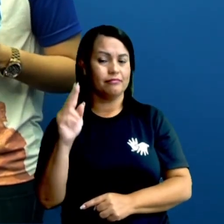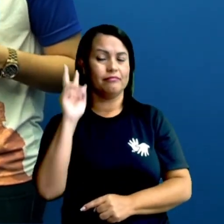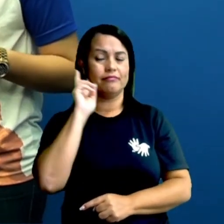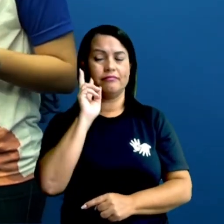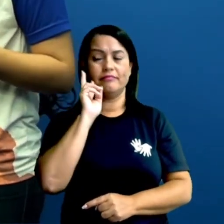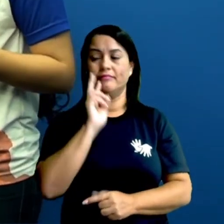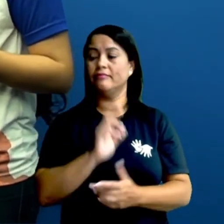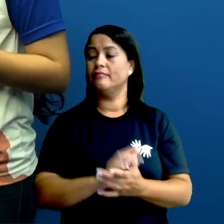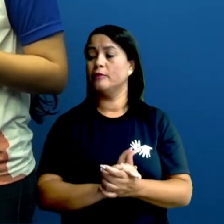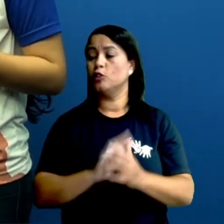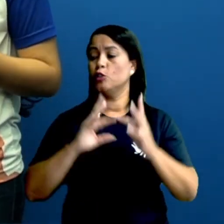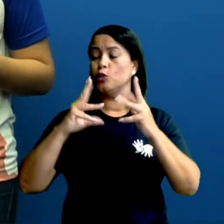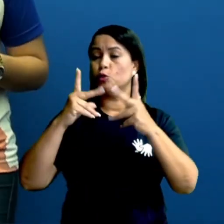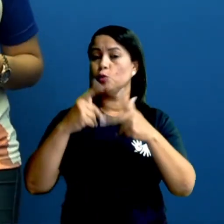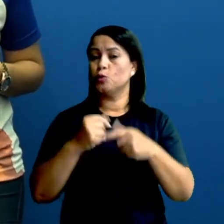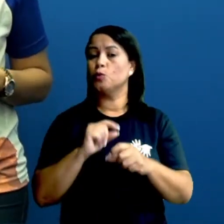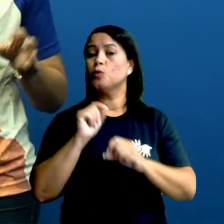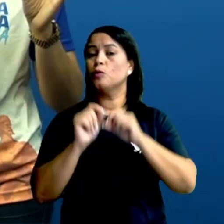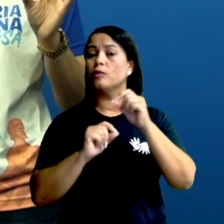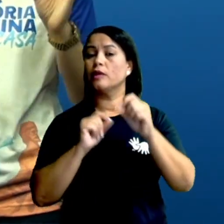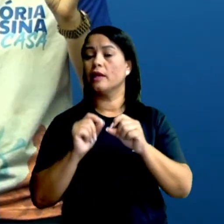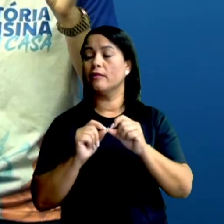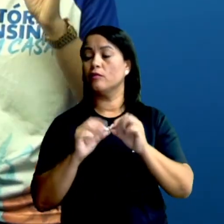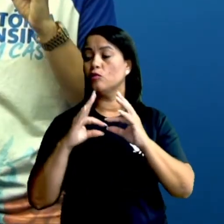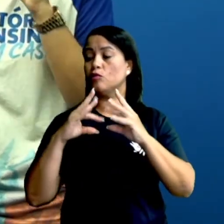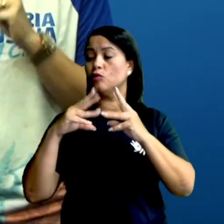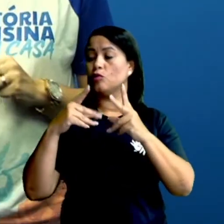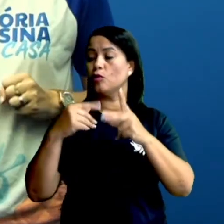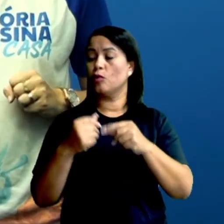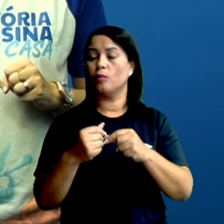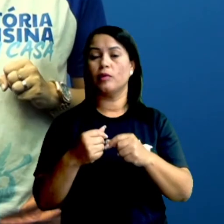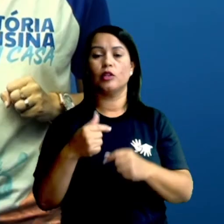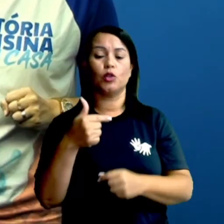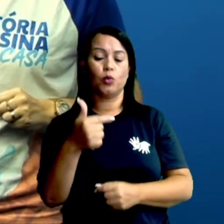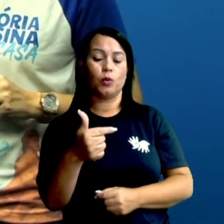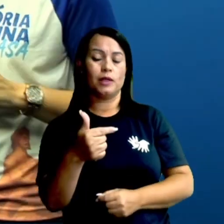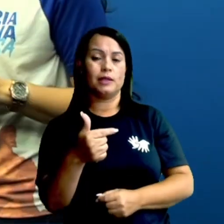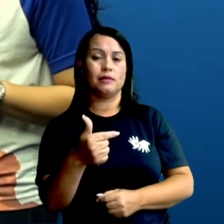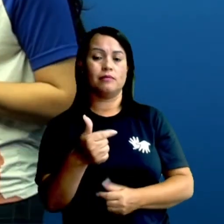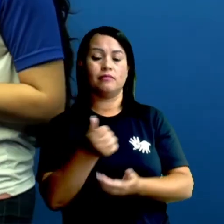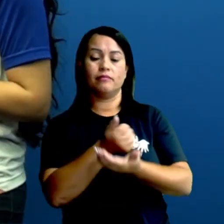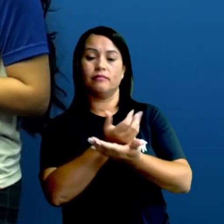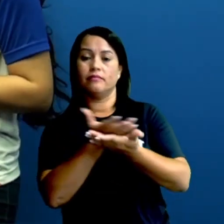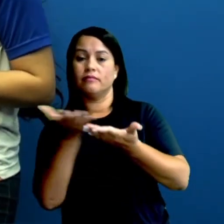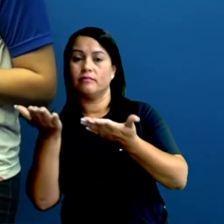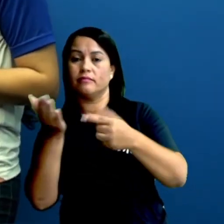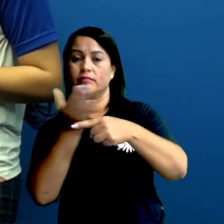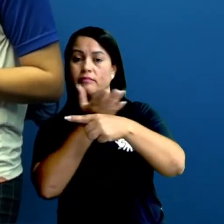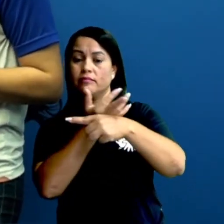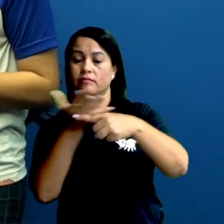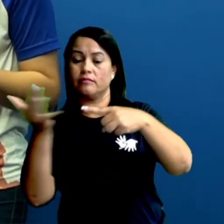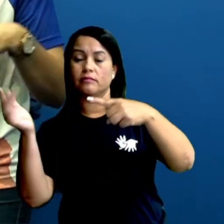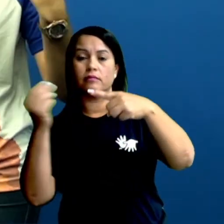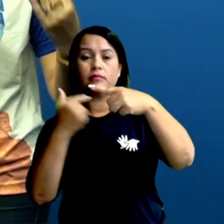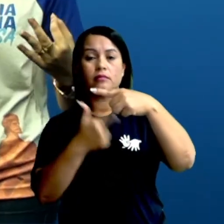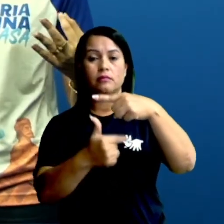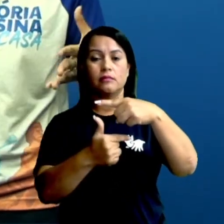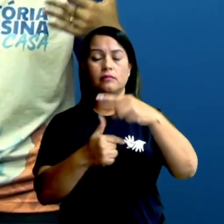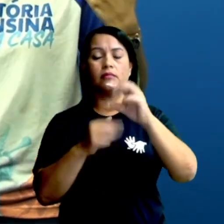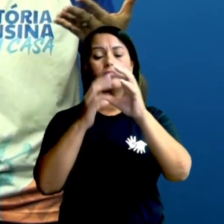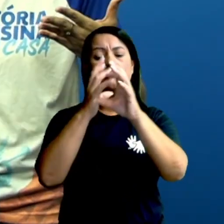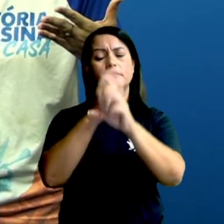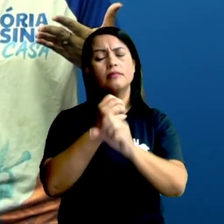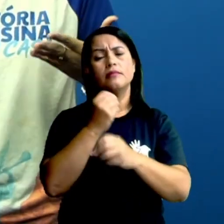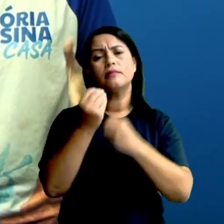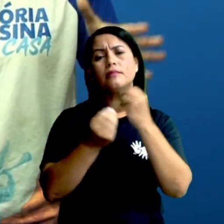altura, tá certo? Tudo isso sobre quem? Tudo isso sobre 2, ok? E para calcular o